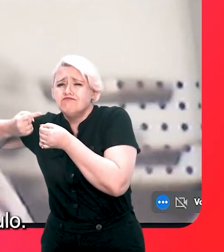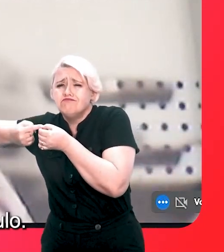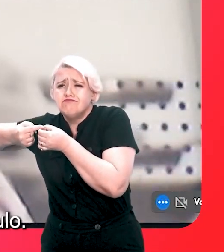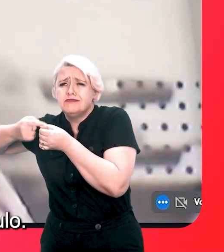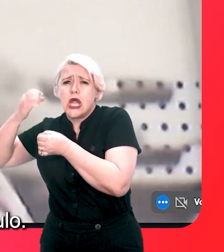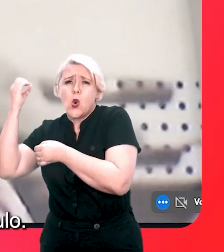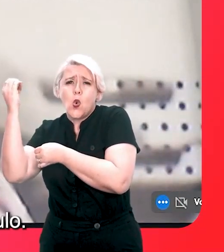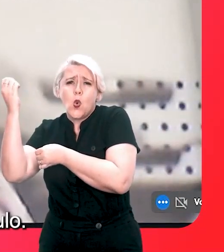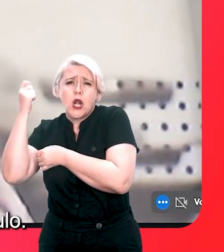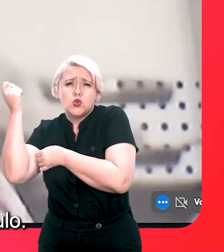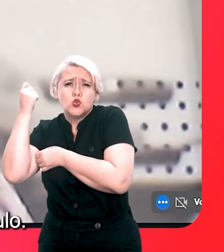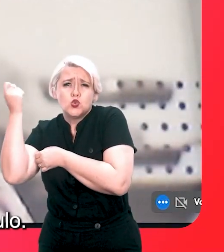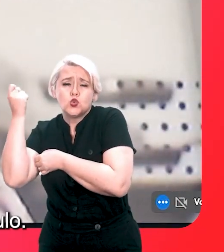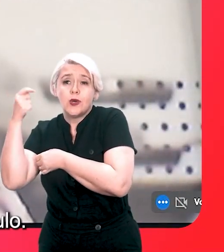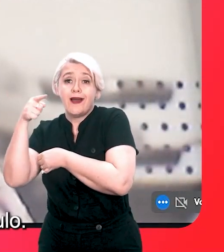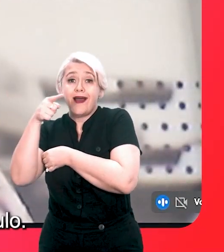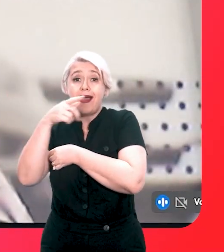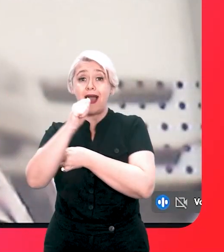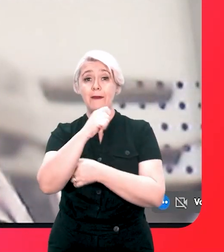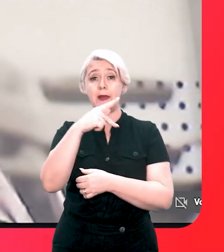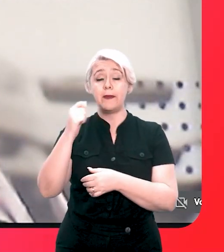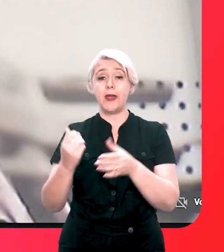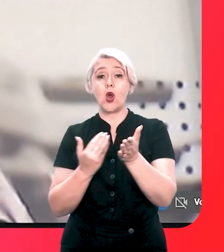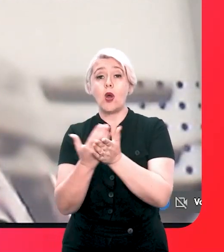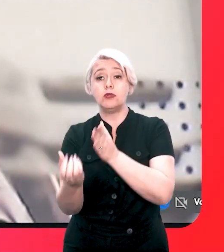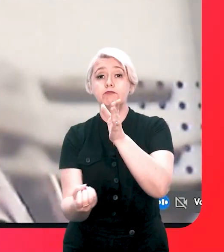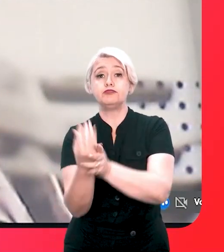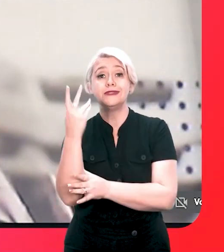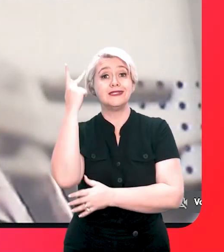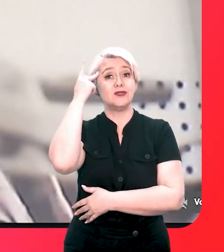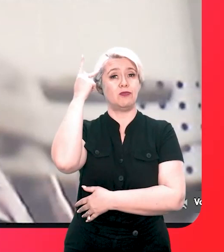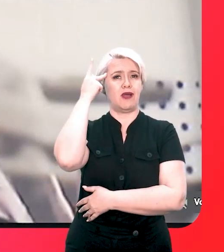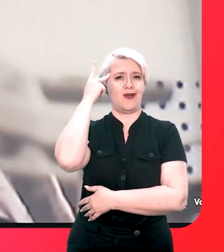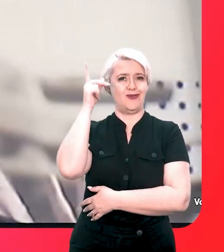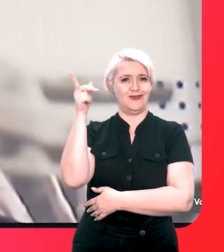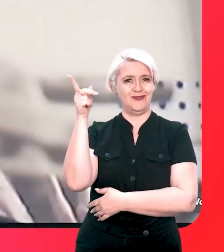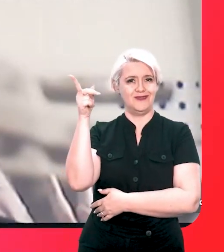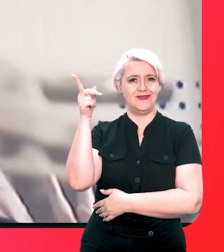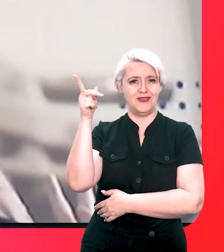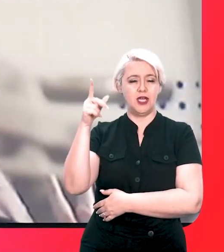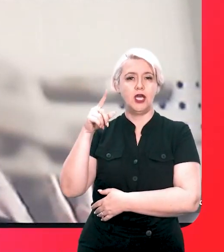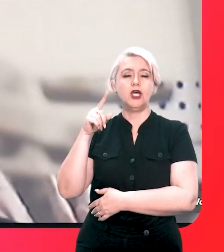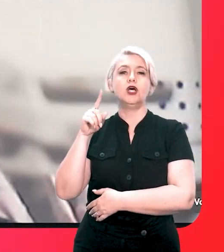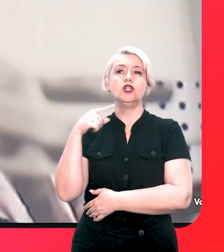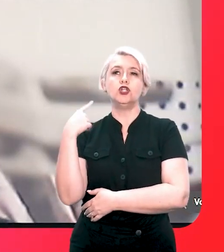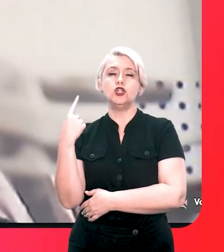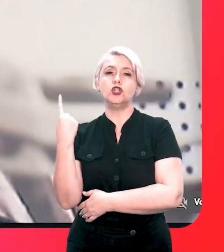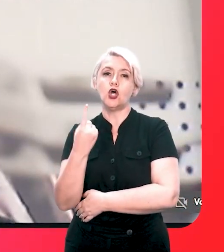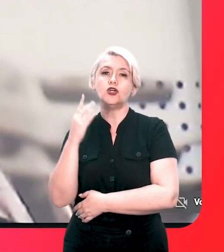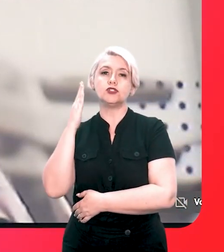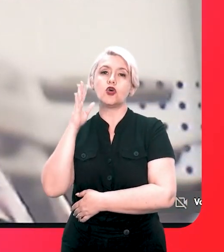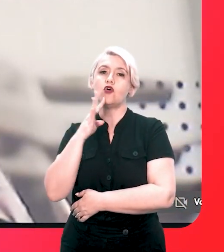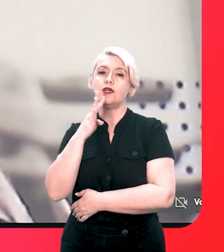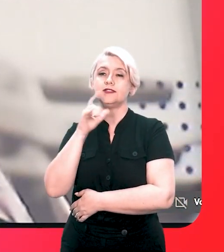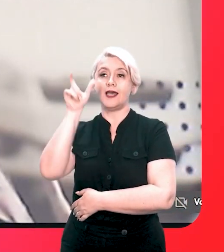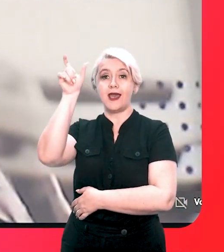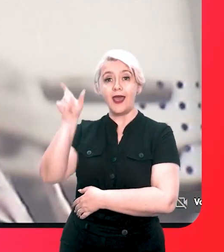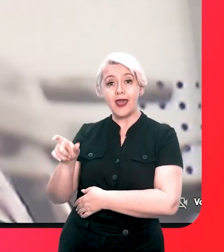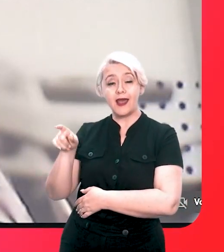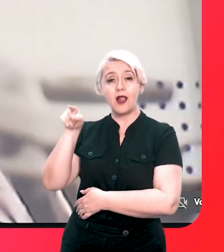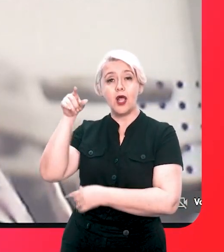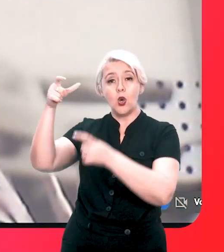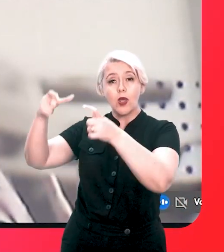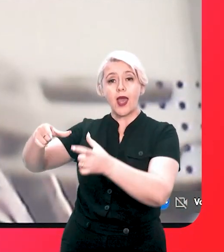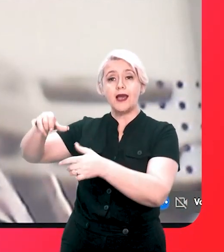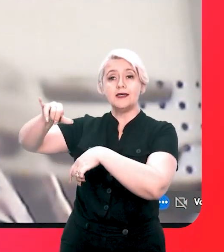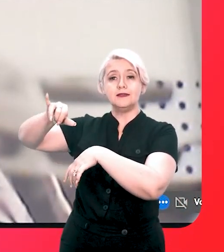e ela começou em São Paulo. Dentro da agência, que nós chamávamos, na época, Agência Centro São Paulo. Gente,